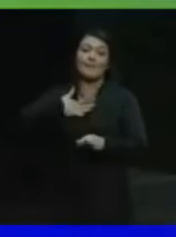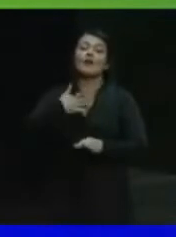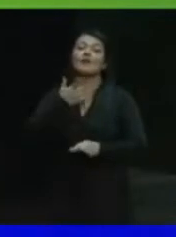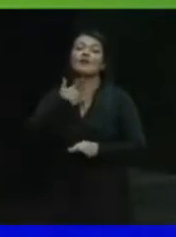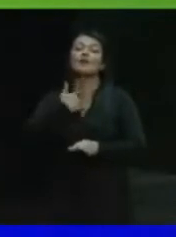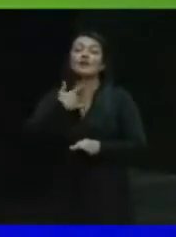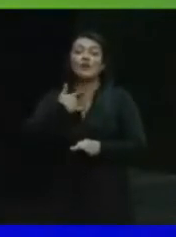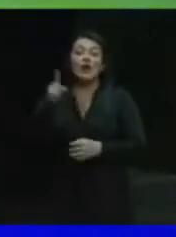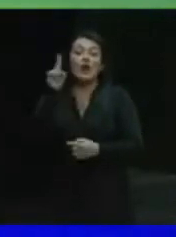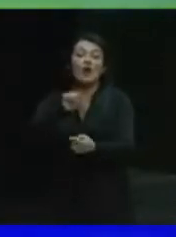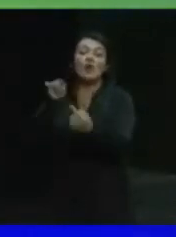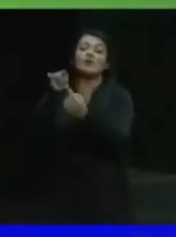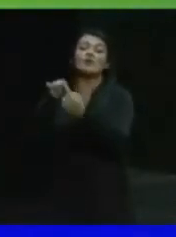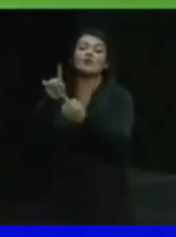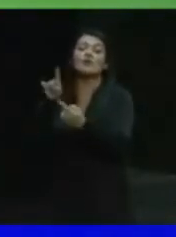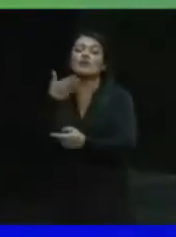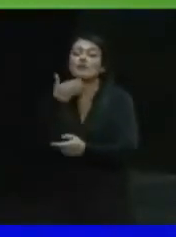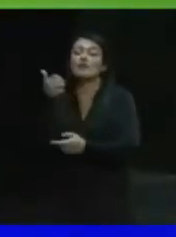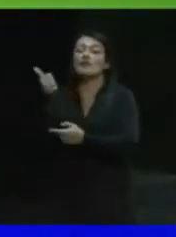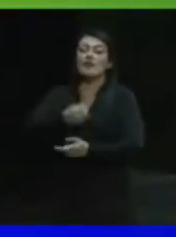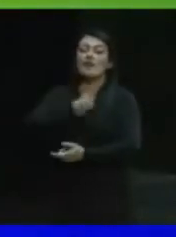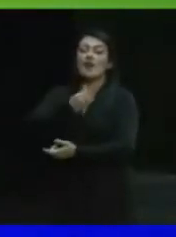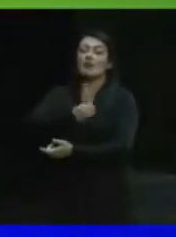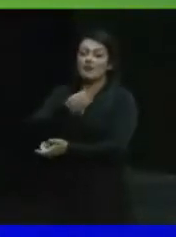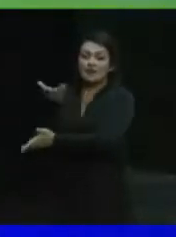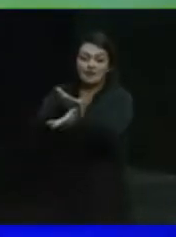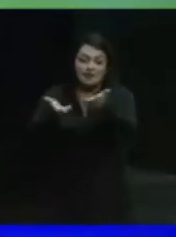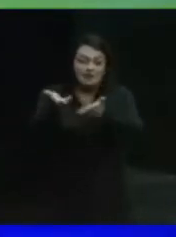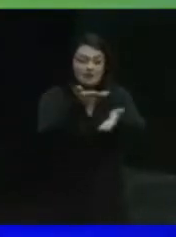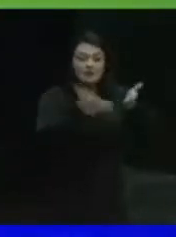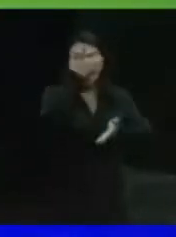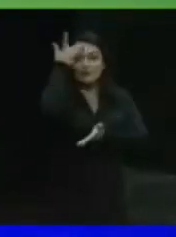era melhorar a vida das pessoas por meio de um trabalho técnico,